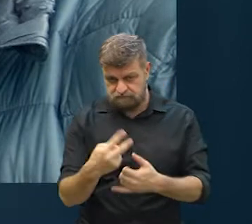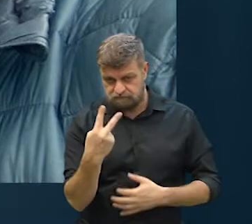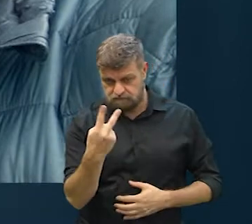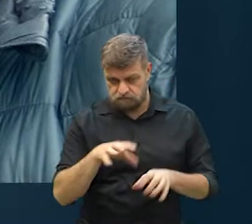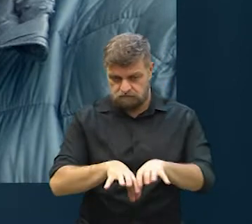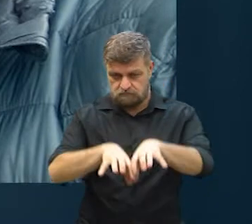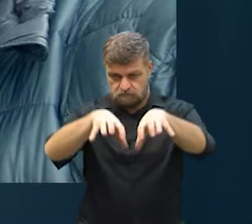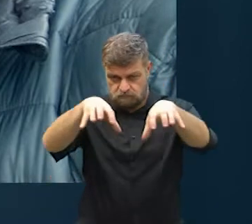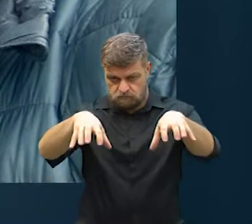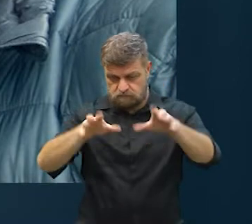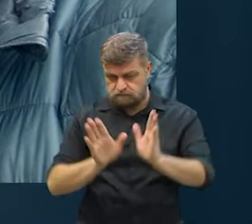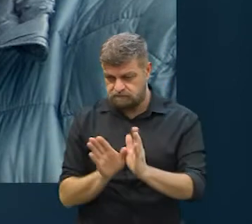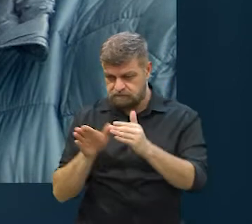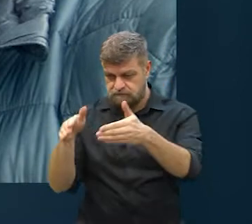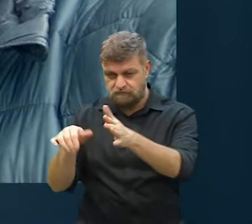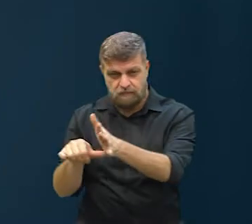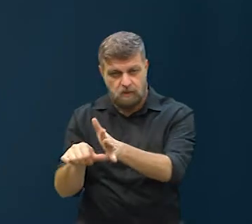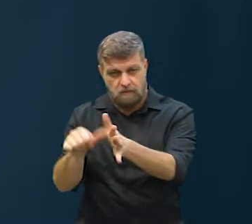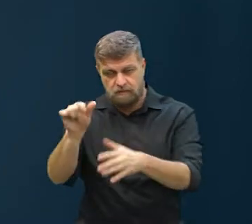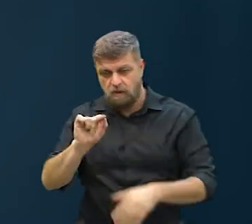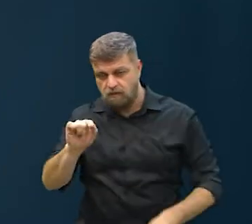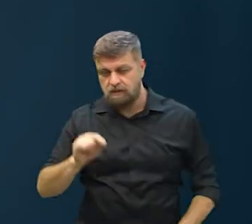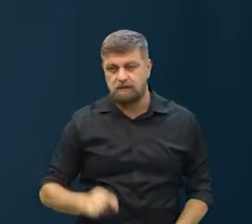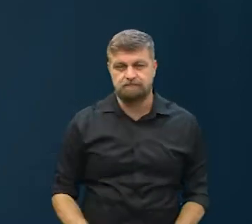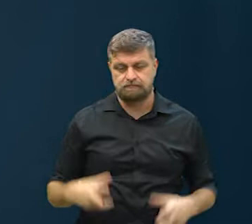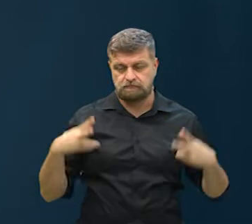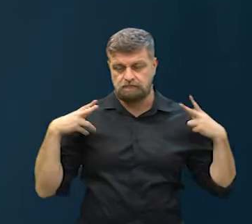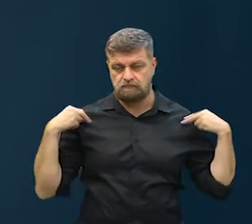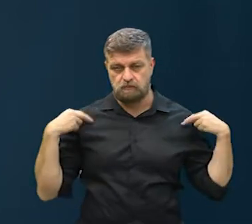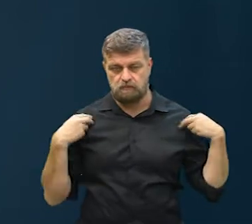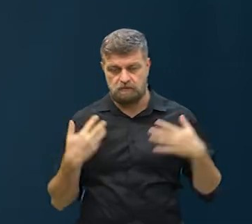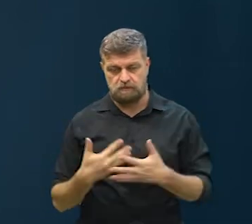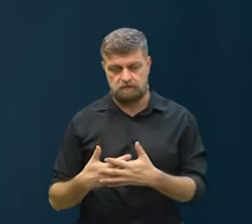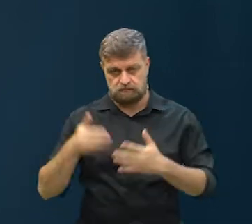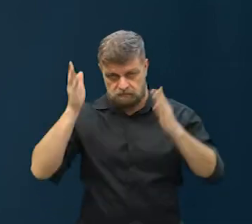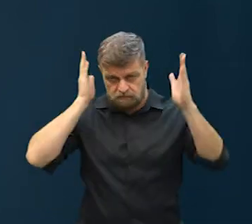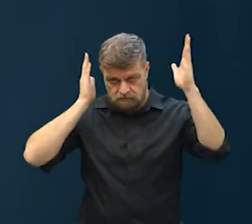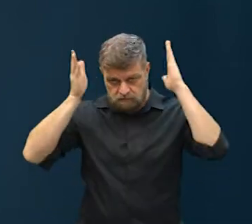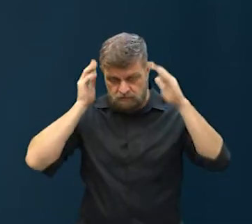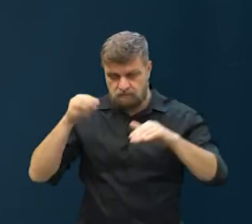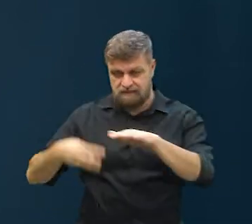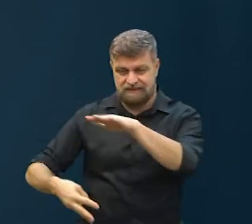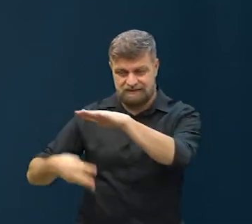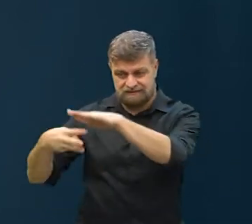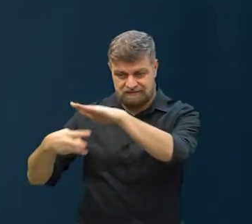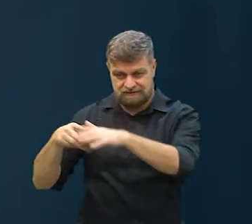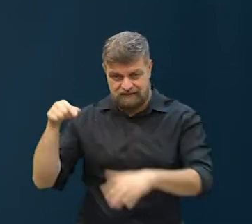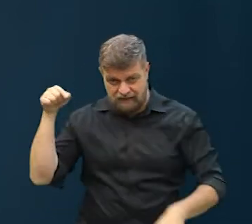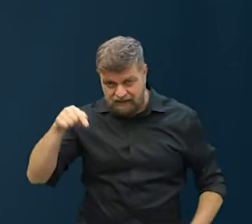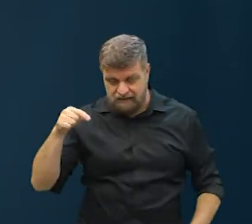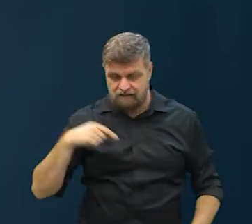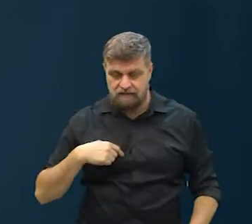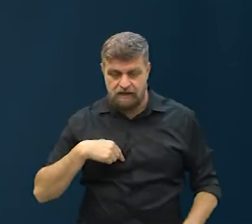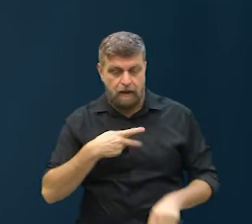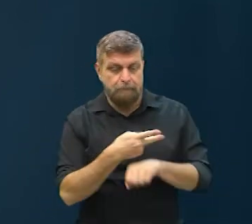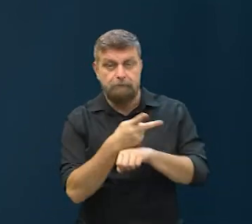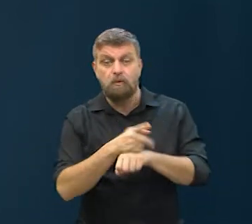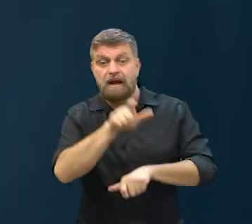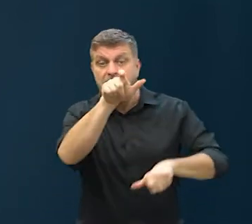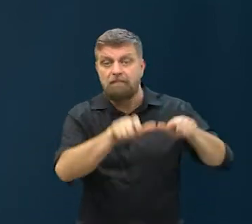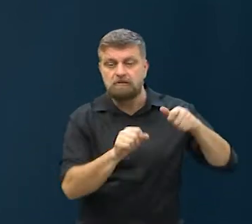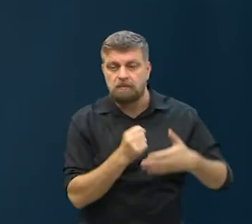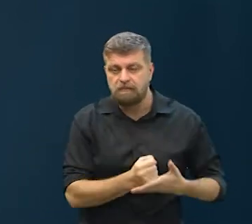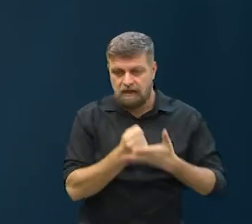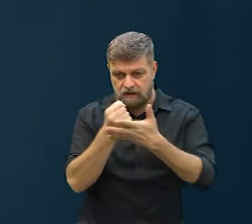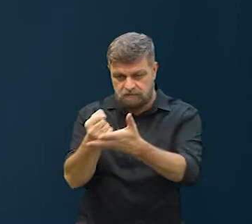grandes públicos, né? O primeiro que é o caminhoneiro, que é a indústria, que é o prestador de serviço, é quem, de fato, vai ofertar uma